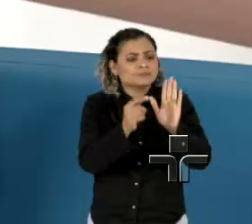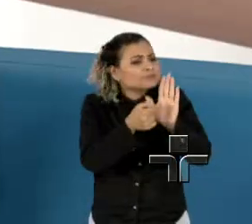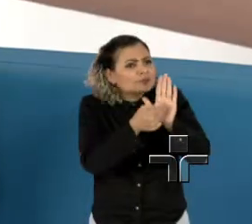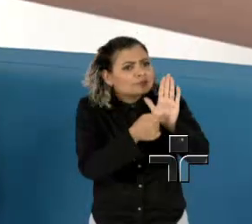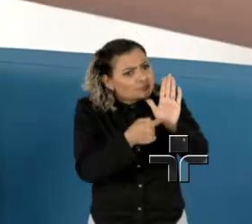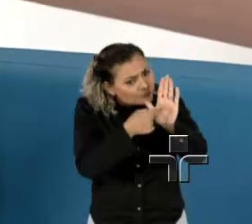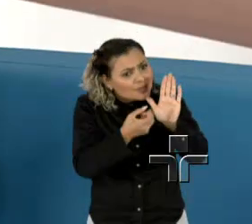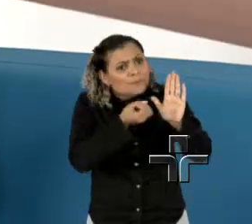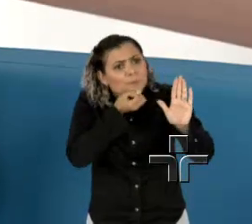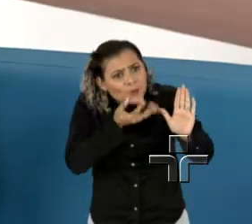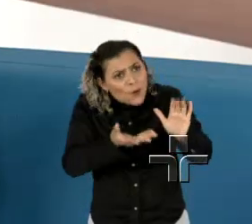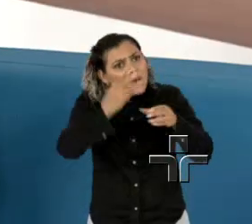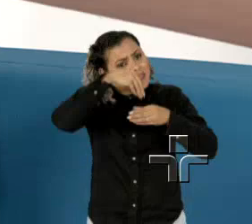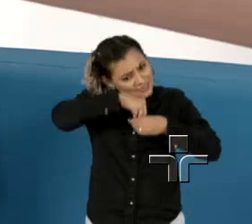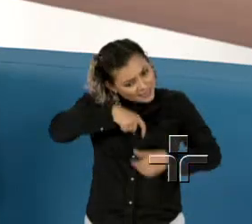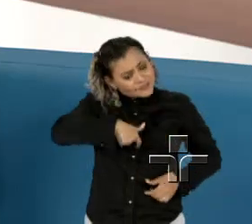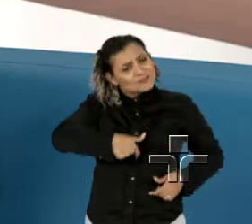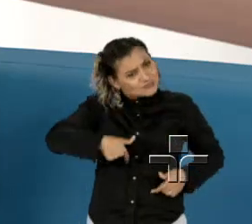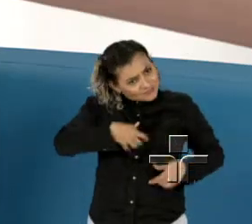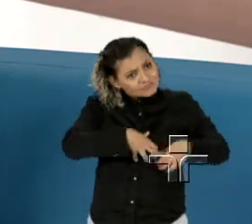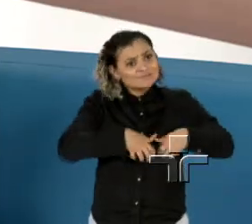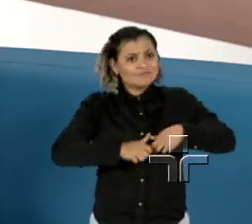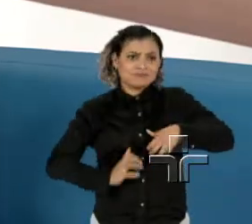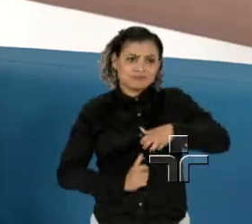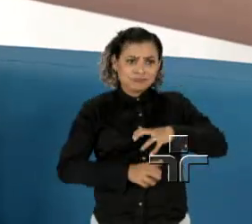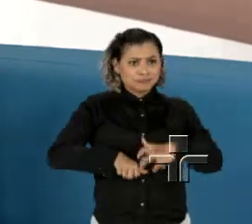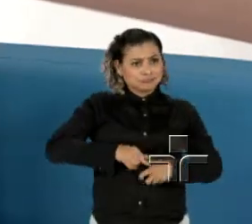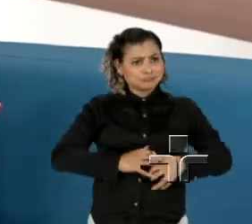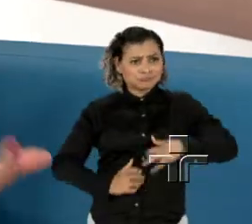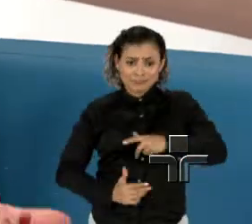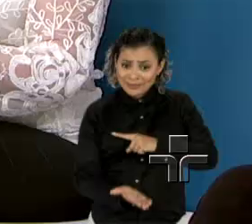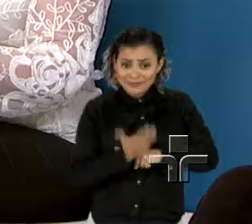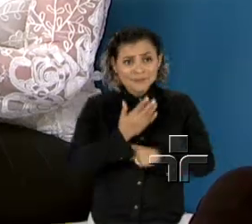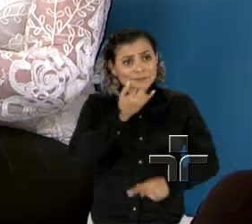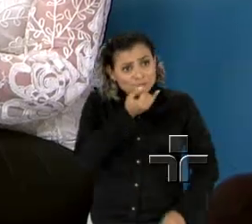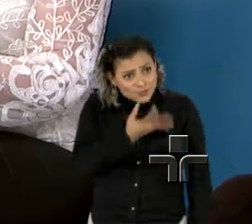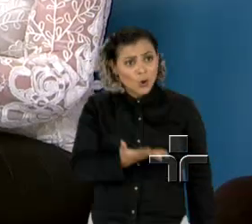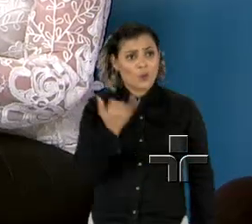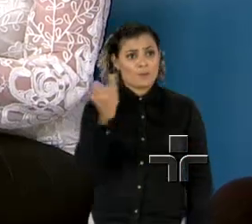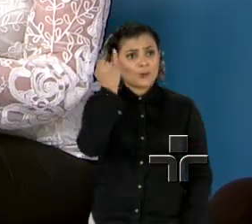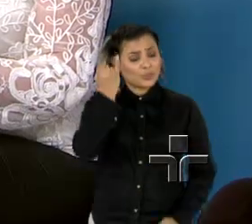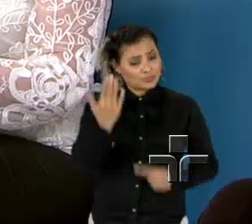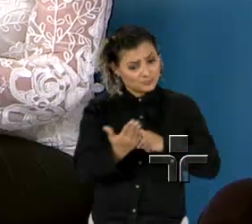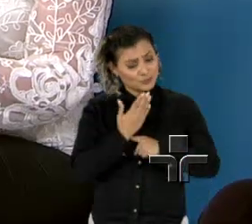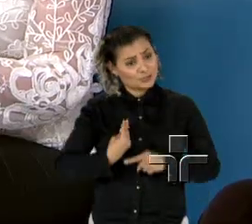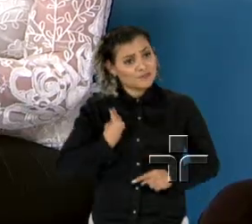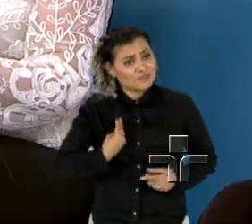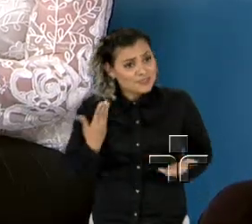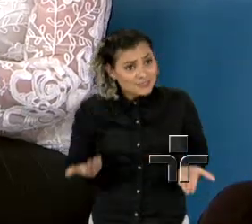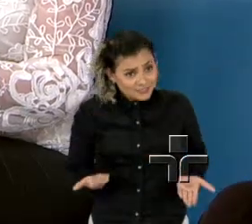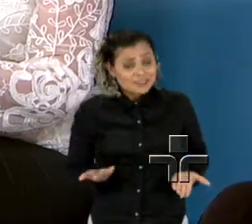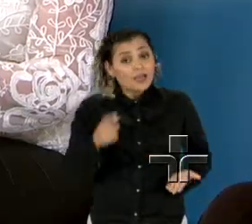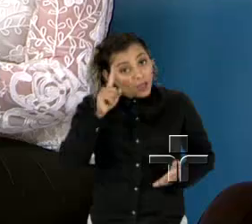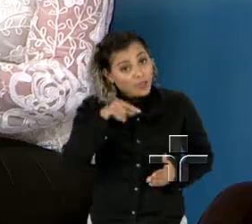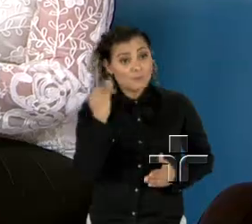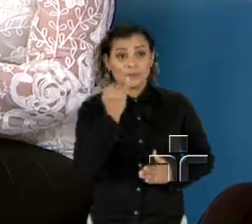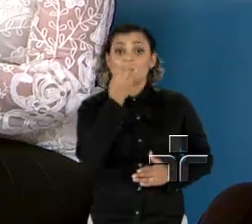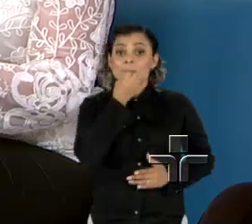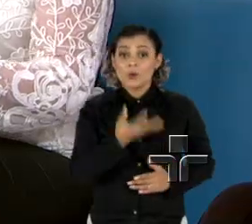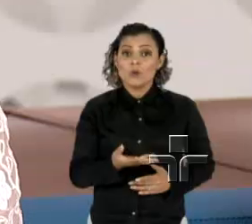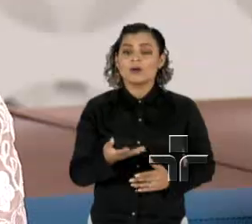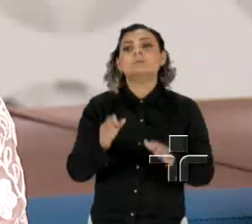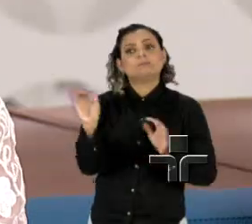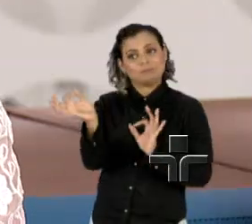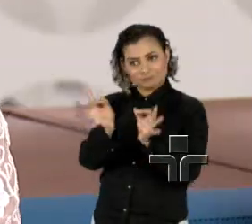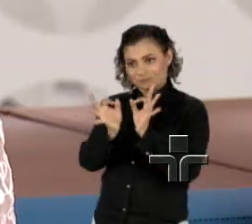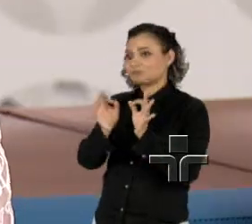gente tem bactéria dentro do nosso organismo e que elas são importantes para a nossa vida, né? Que elas são boas? É, eu